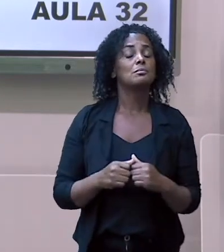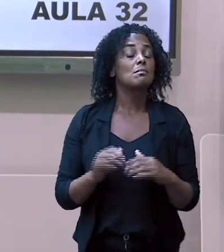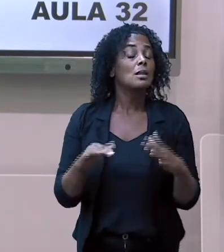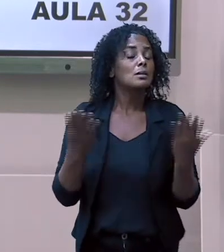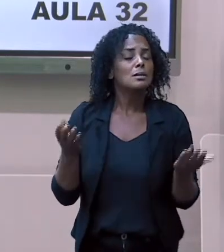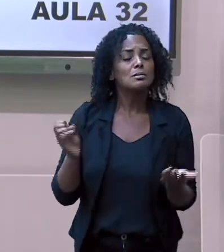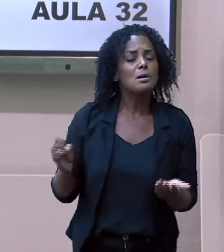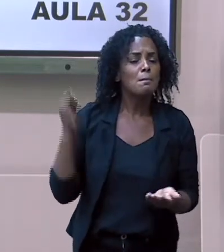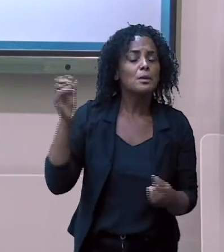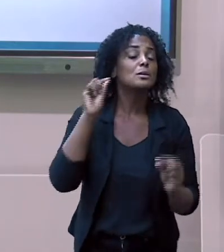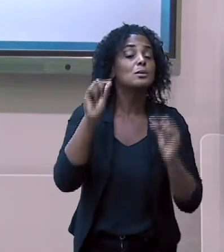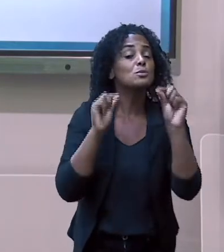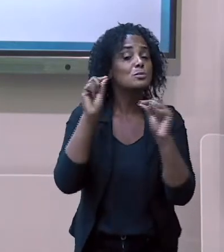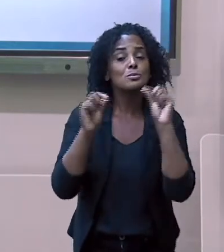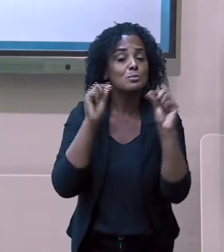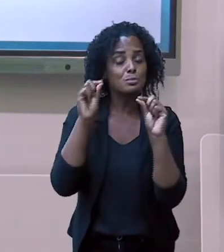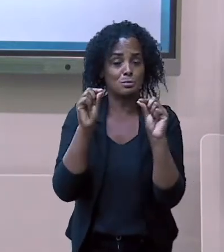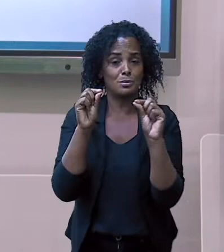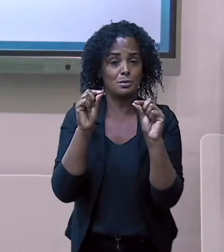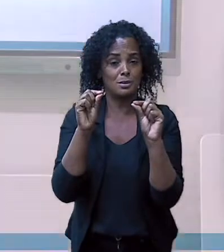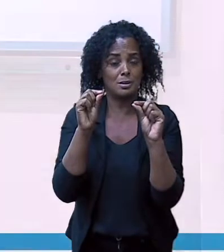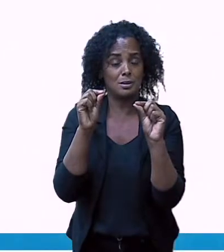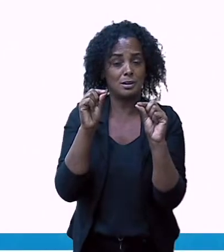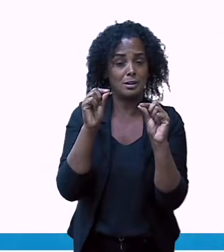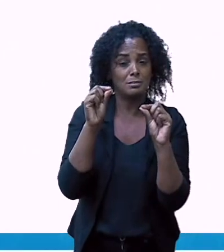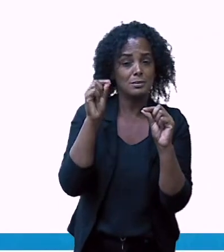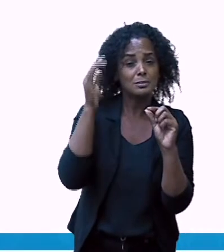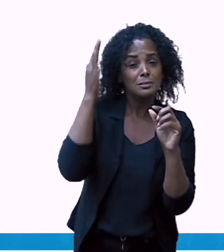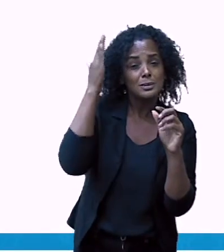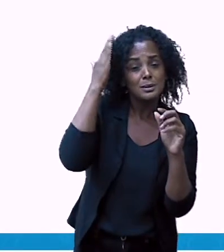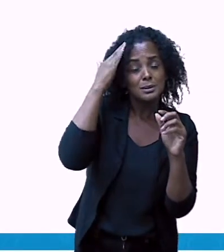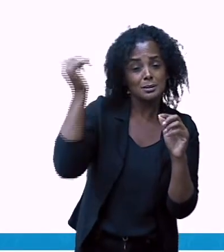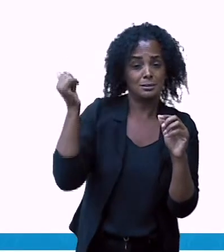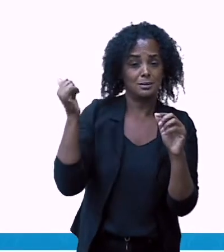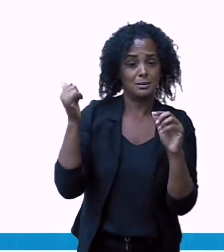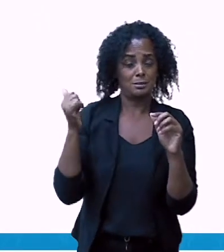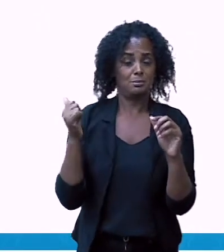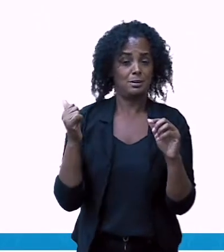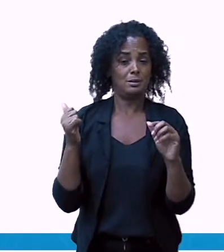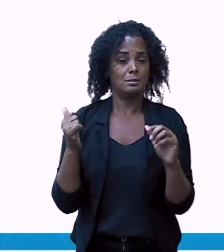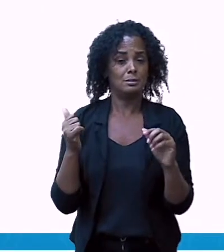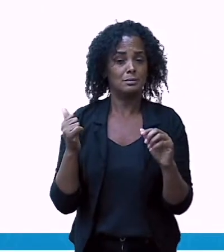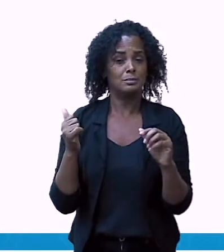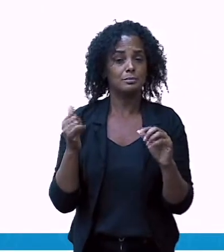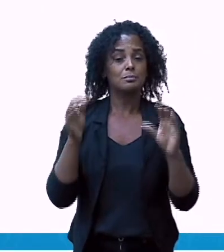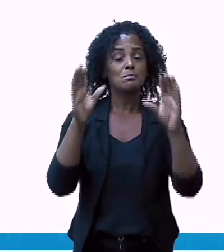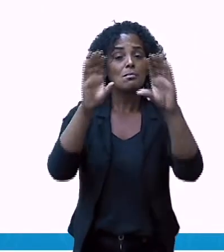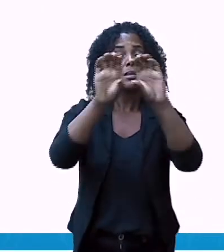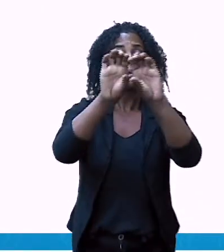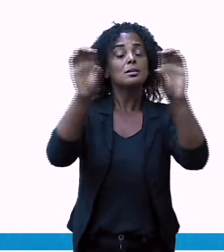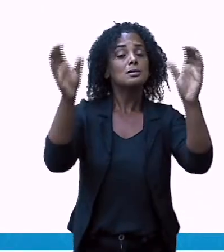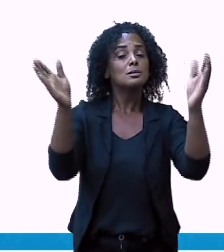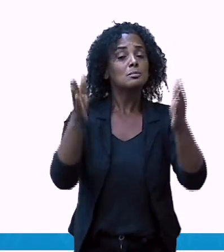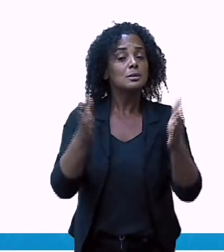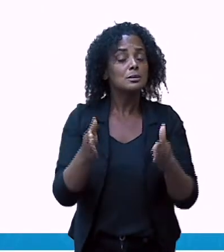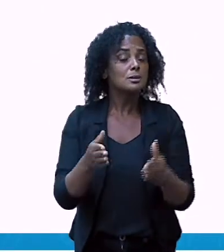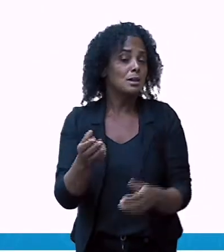é importante que a gente então saiba alguns detalhes deste conteúdo. Então as expressões numéricas